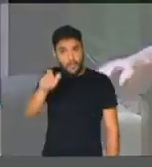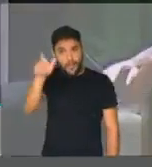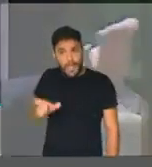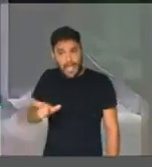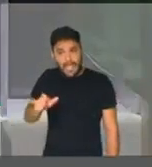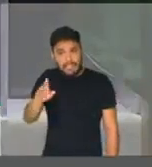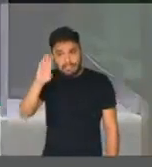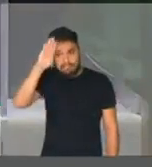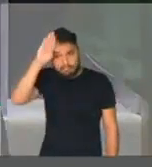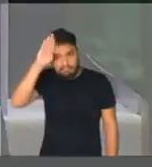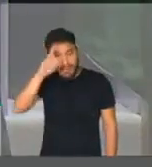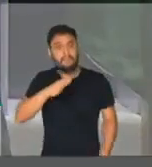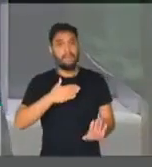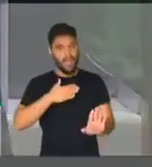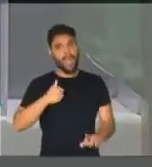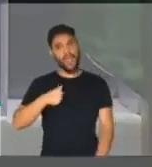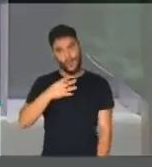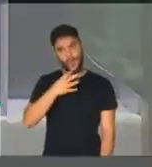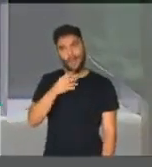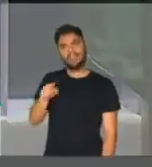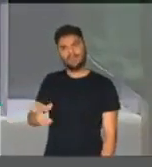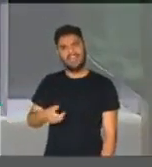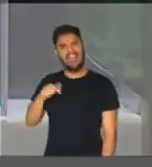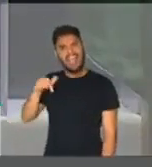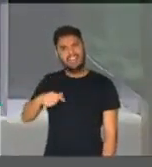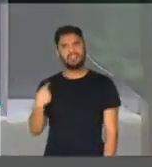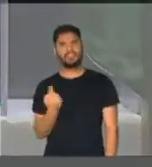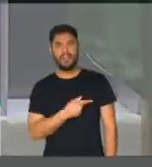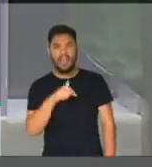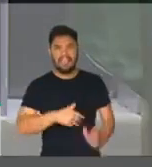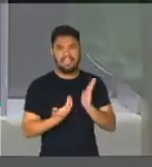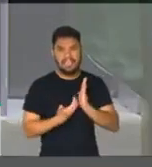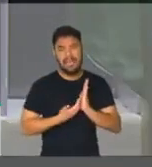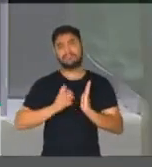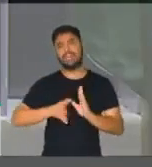nós conhecemos. Nós convivemos aqui com ele há muitos anos.